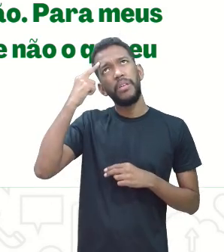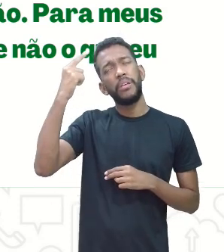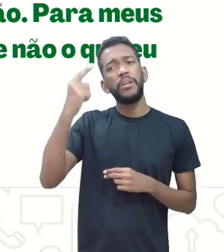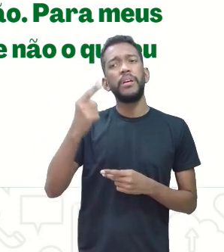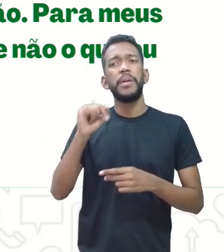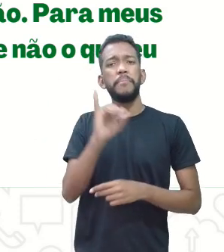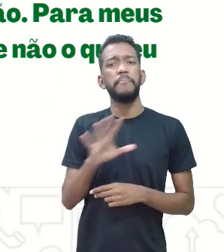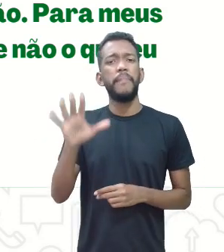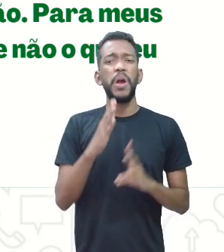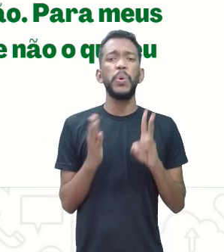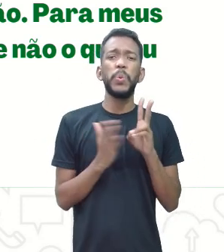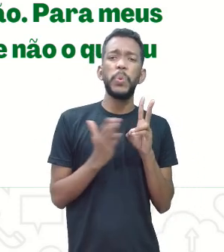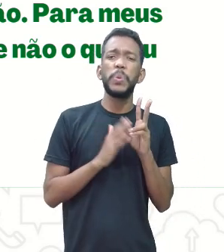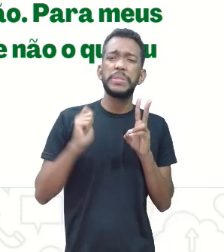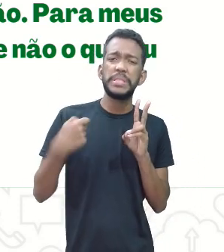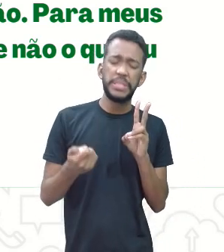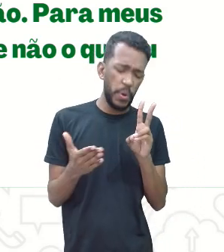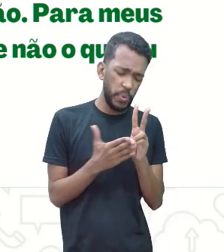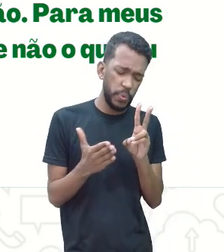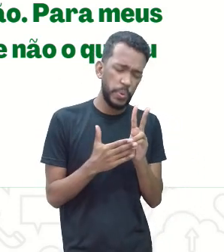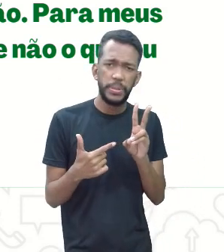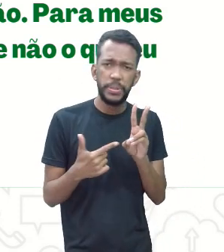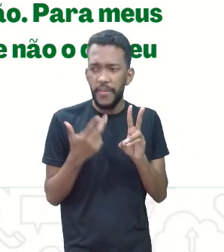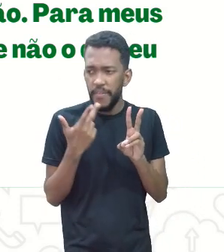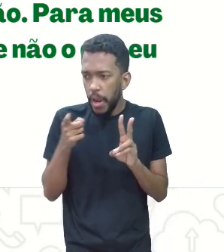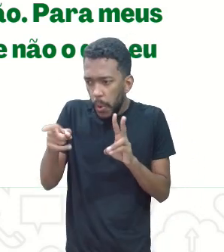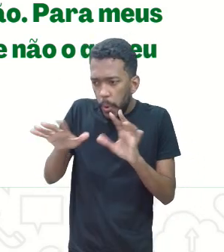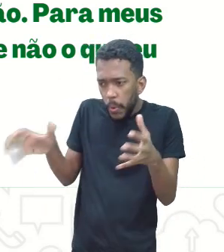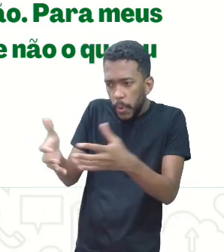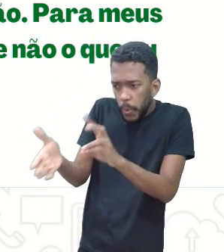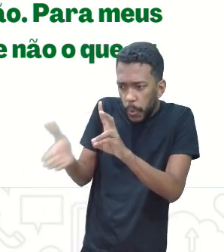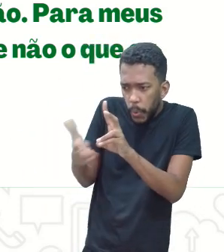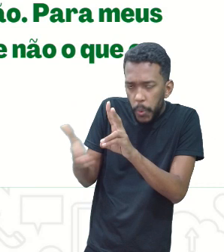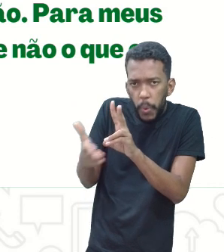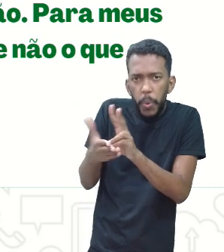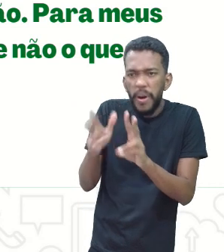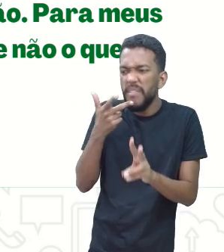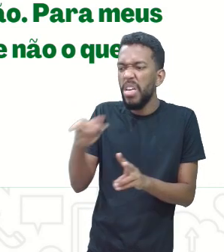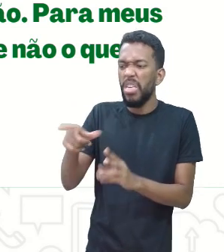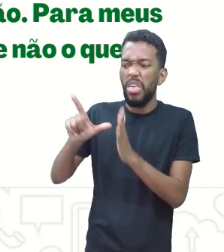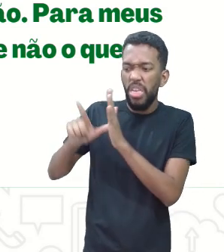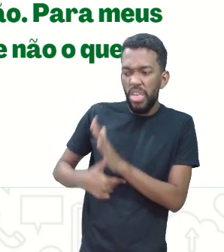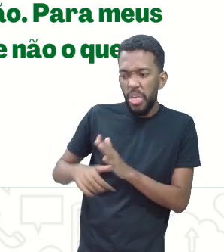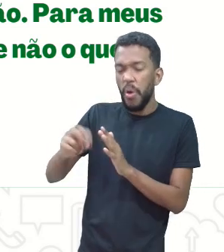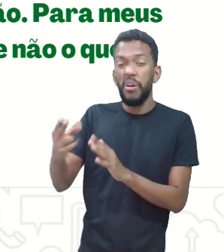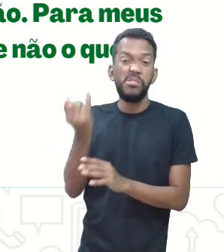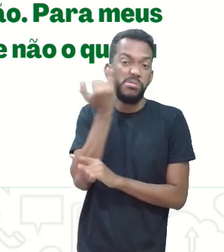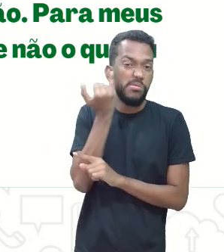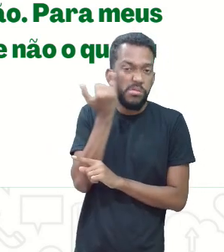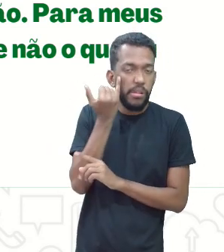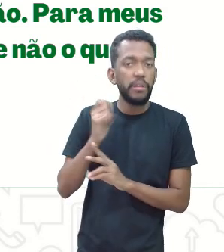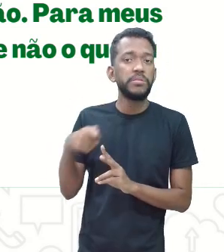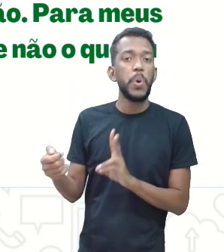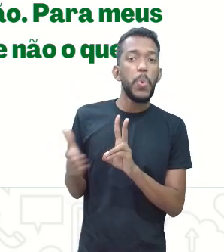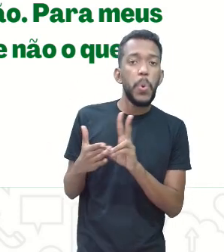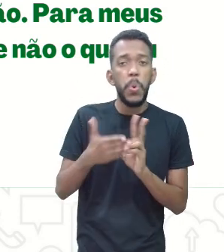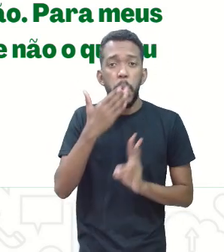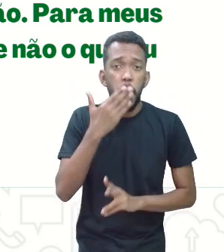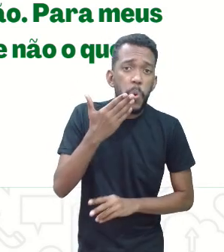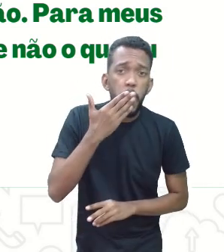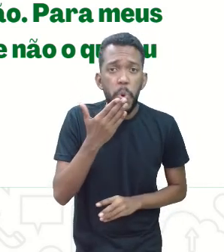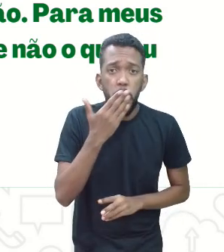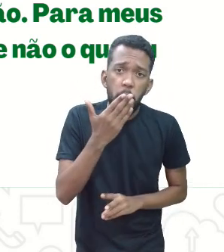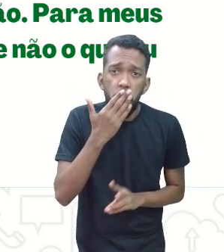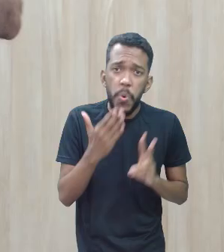que essa palavra trazia. Chamar alguém de índio era classificá-lo como atrasado, selvagem ou preguiçoso. Até pouco tempo